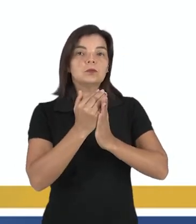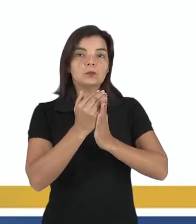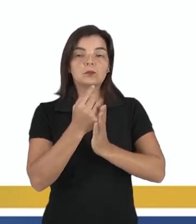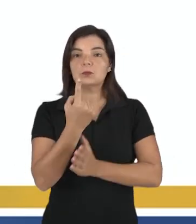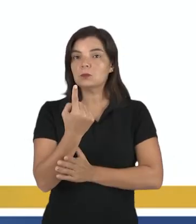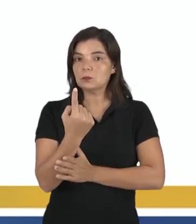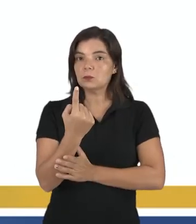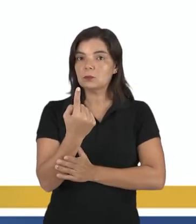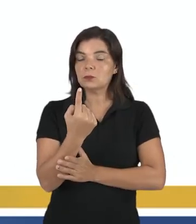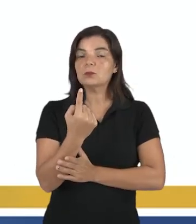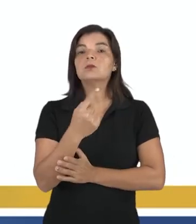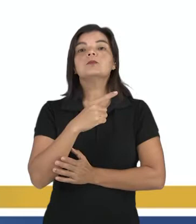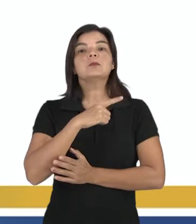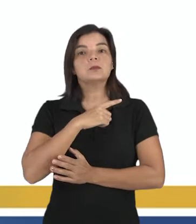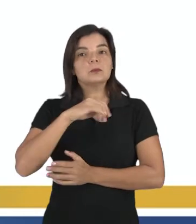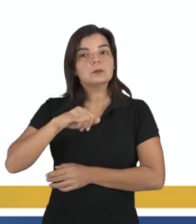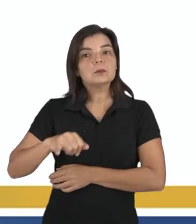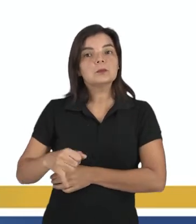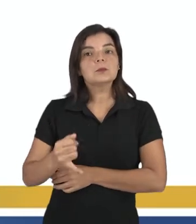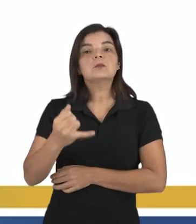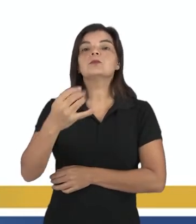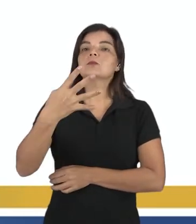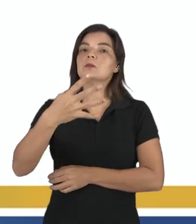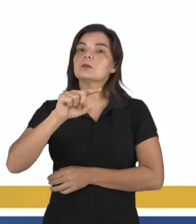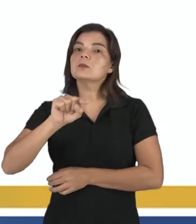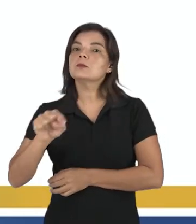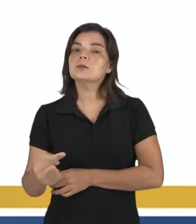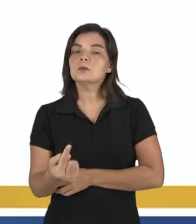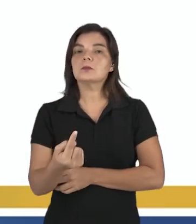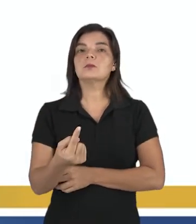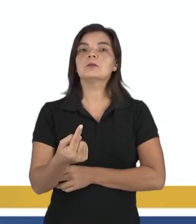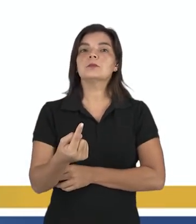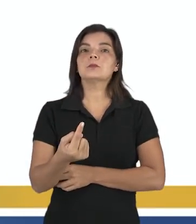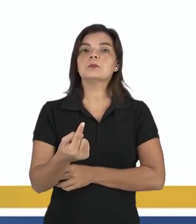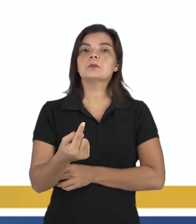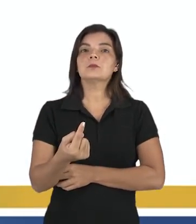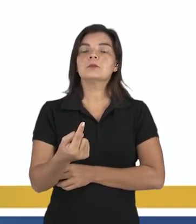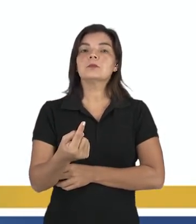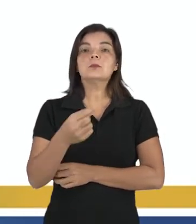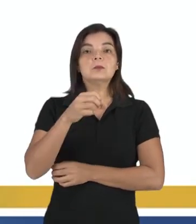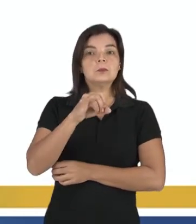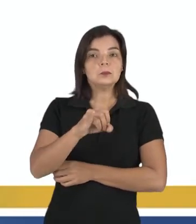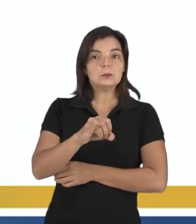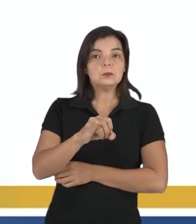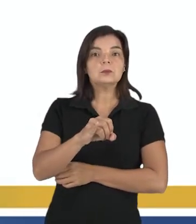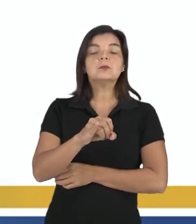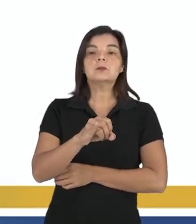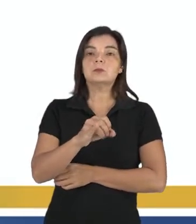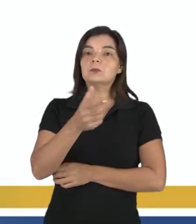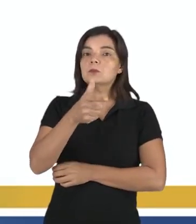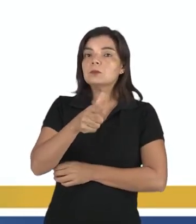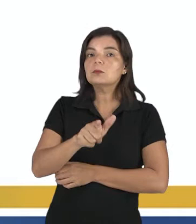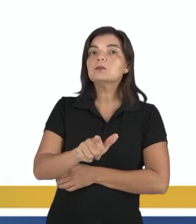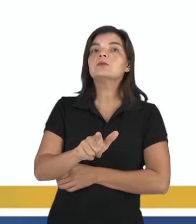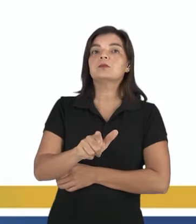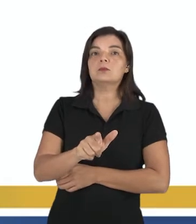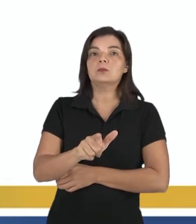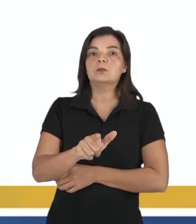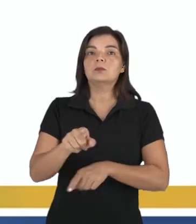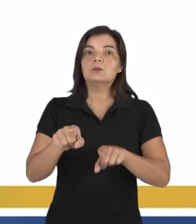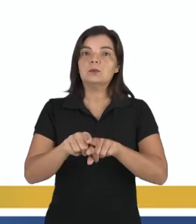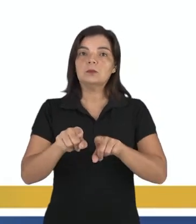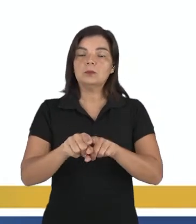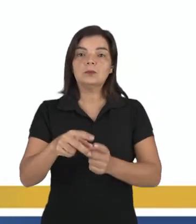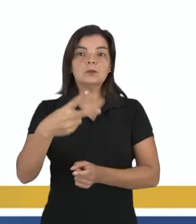em 1, o juro passará a ser 4.000. Se ele, novamente, for